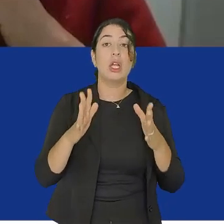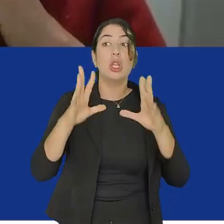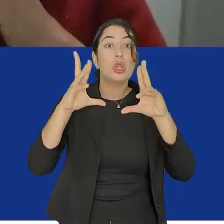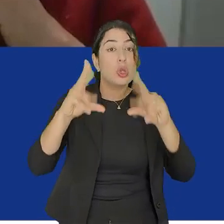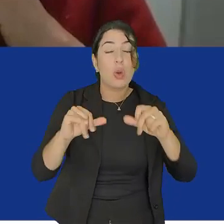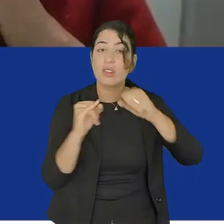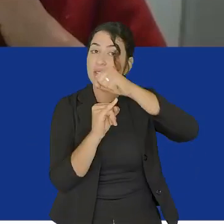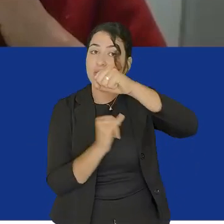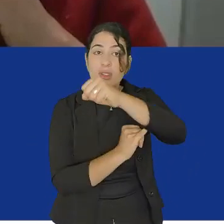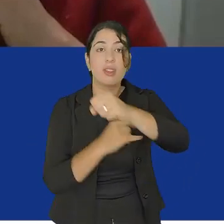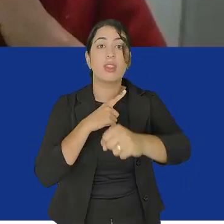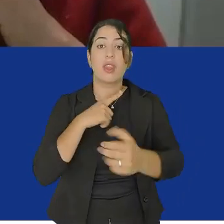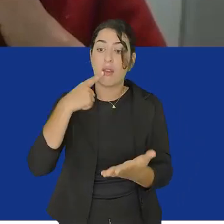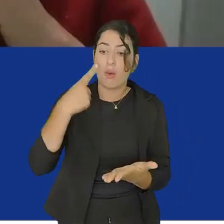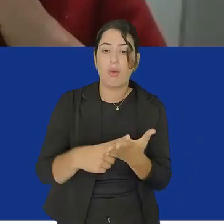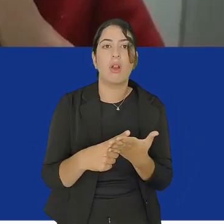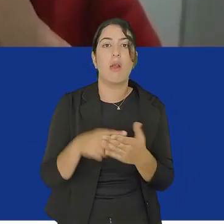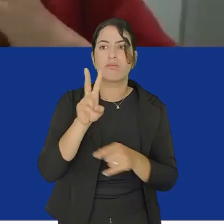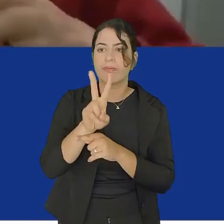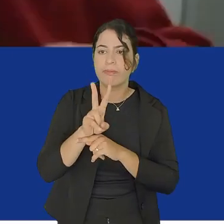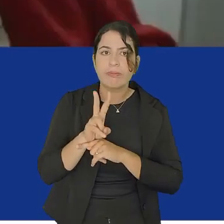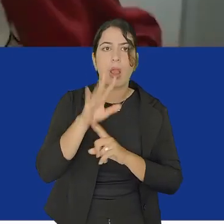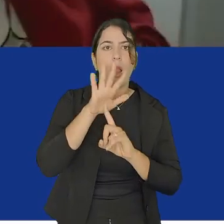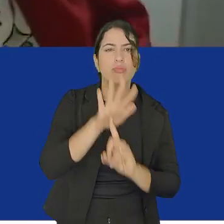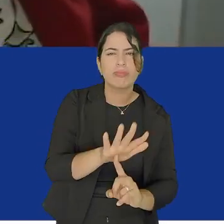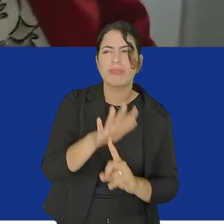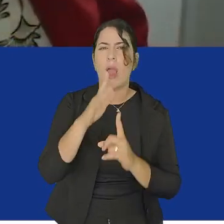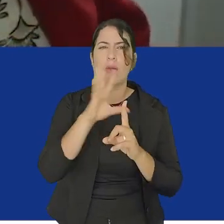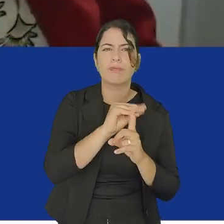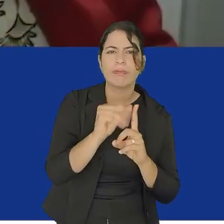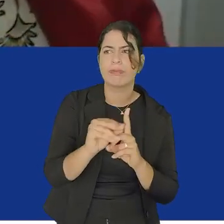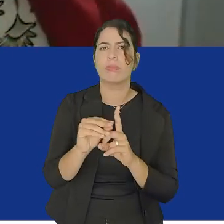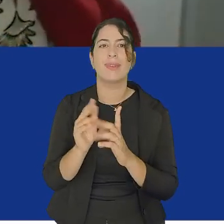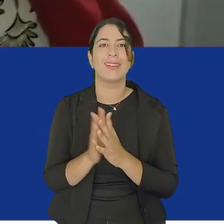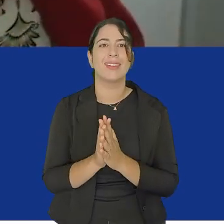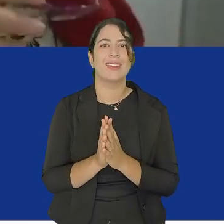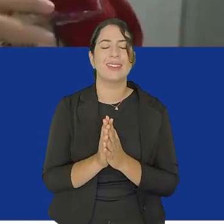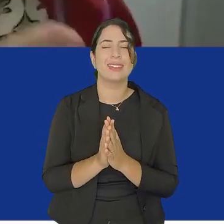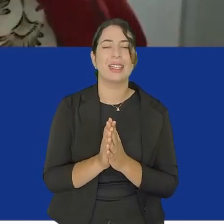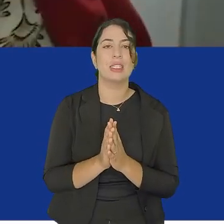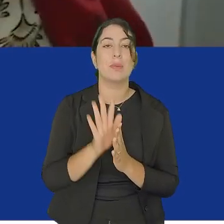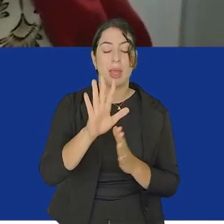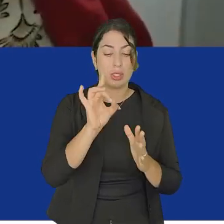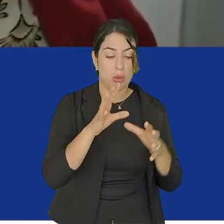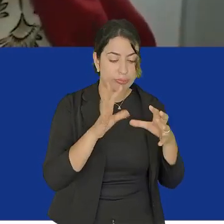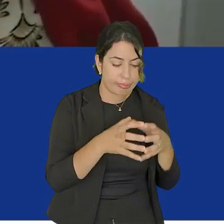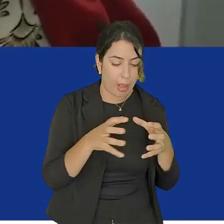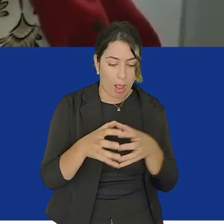esse compromisso de prevenção e enfrentamento do assédio. Só que as comissões não fazem nada